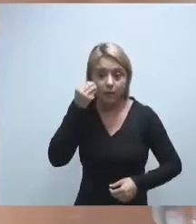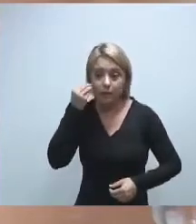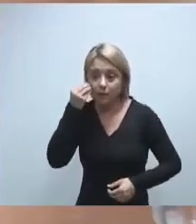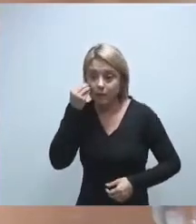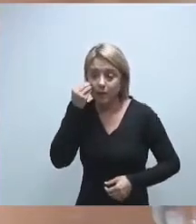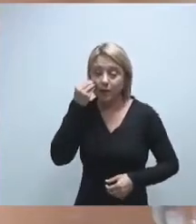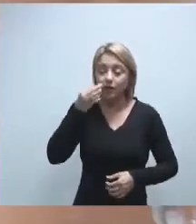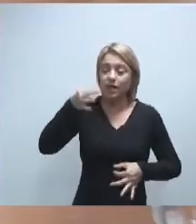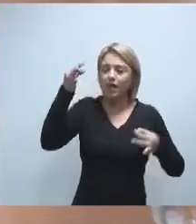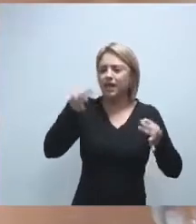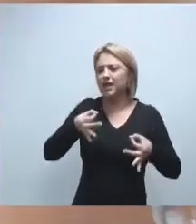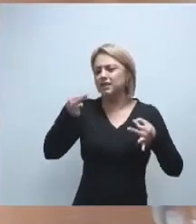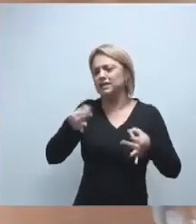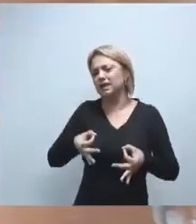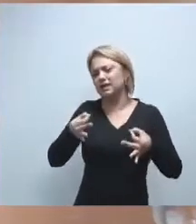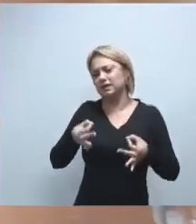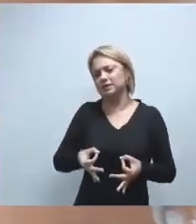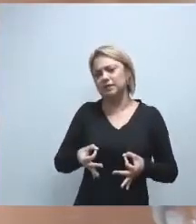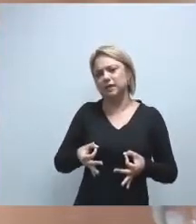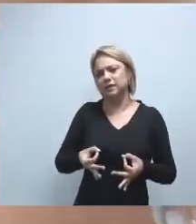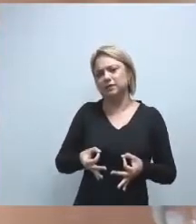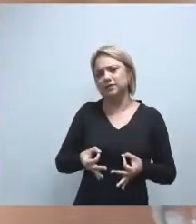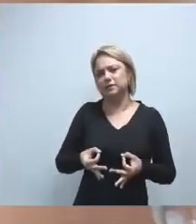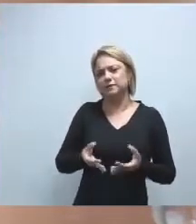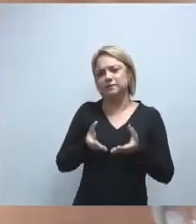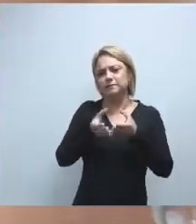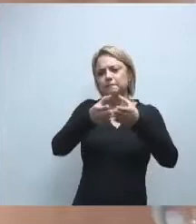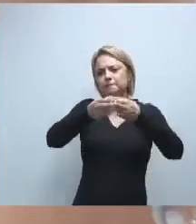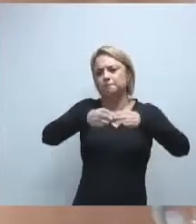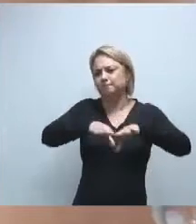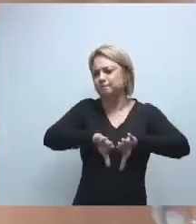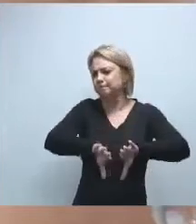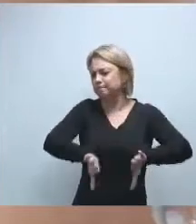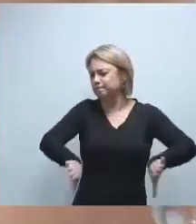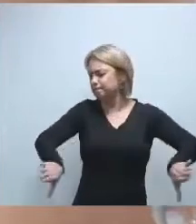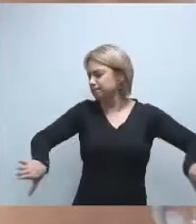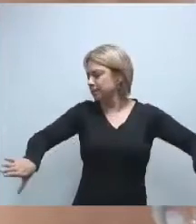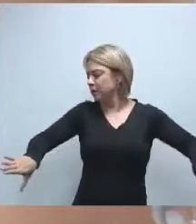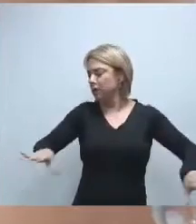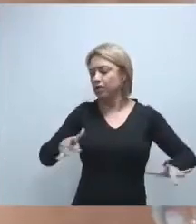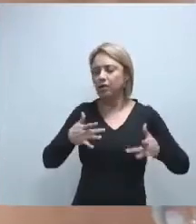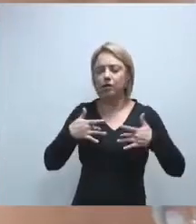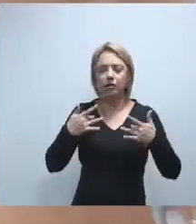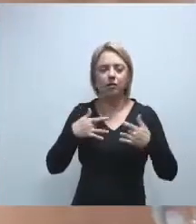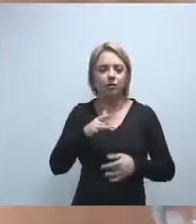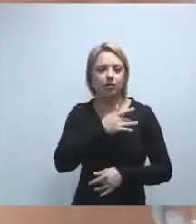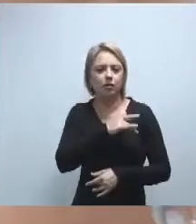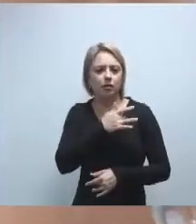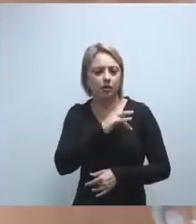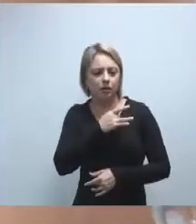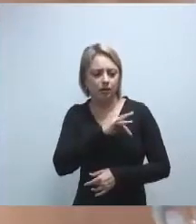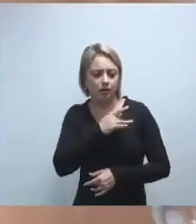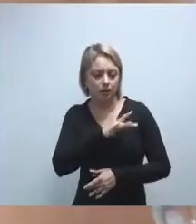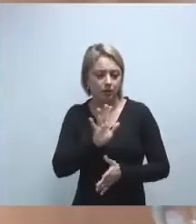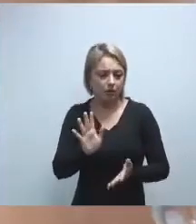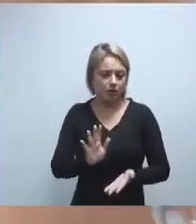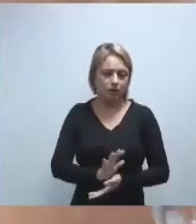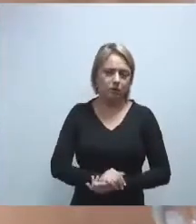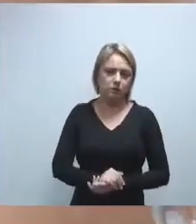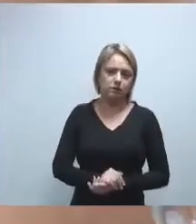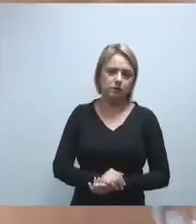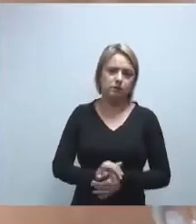exatamente a separação dolorosa para muitos e para meu gáudio